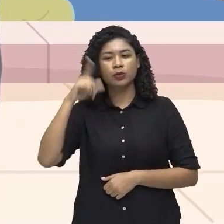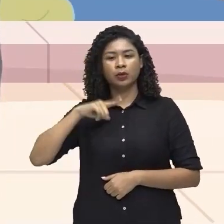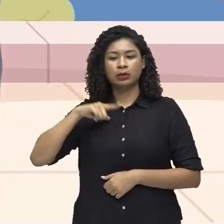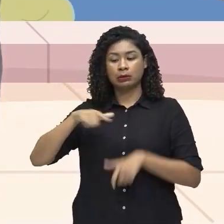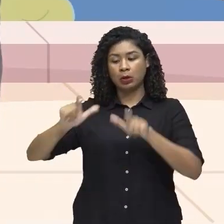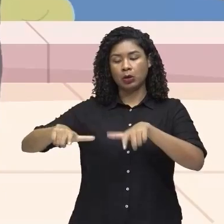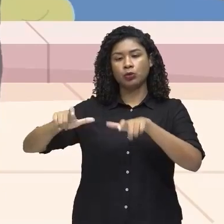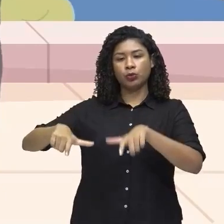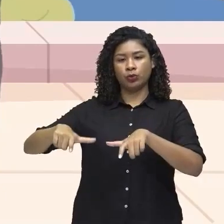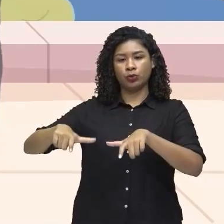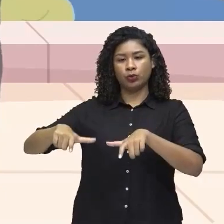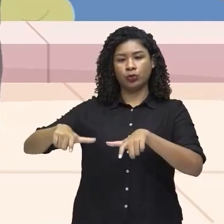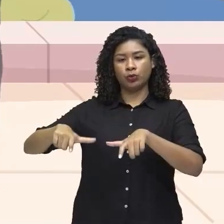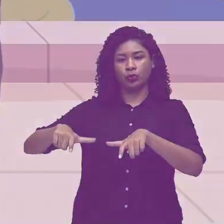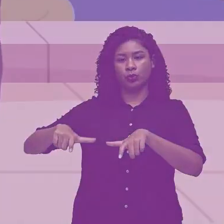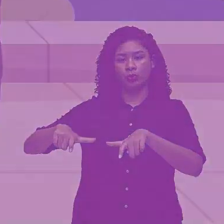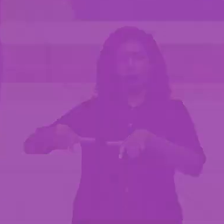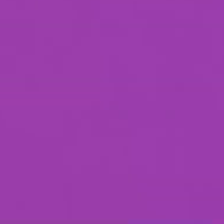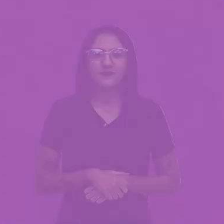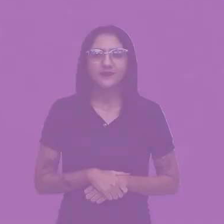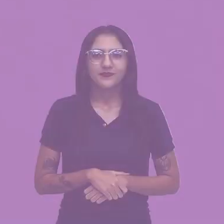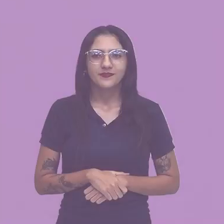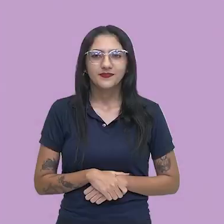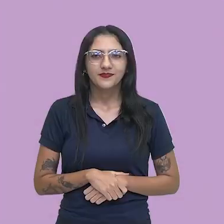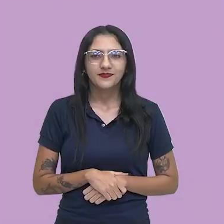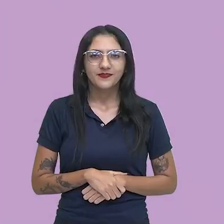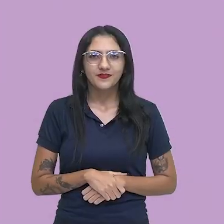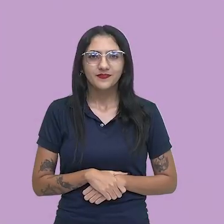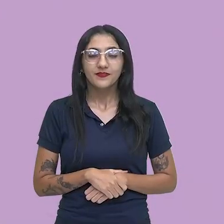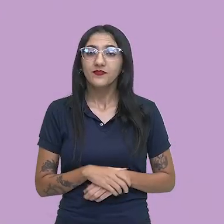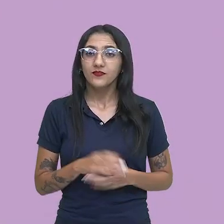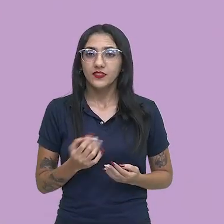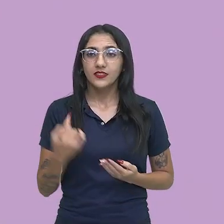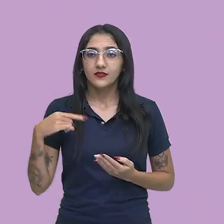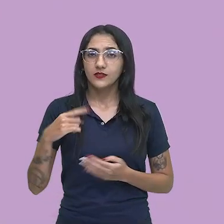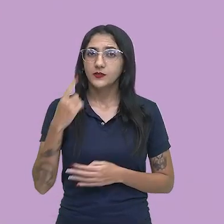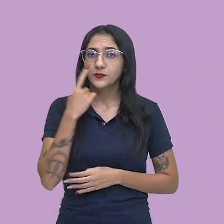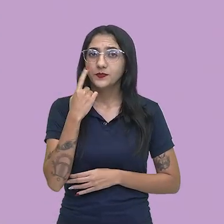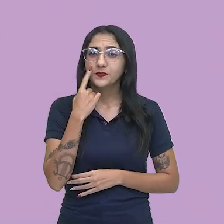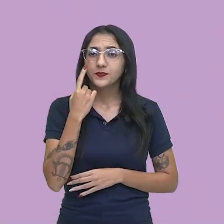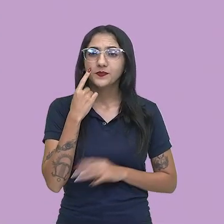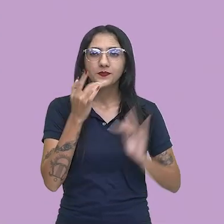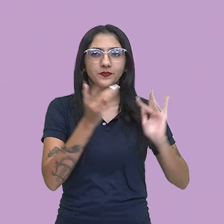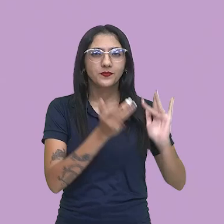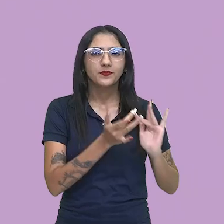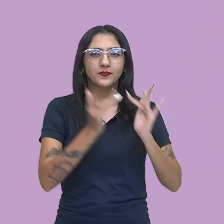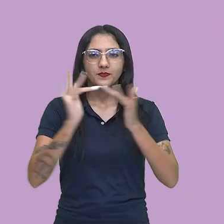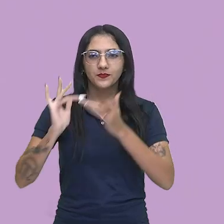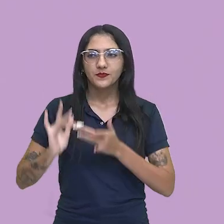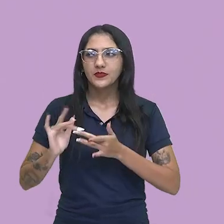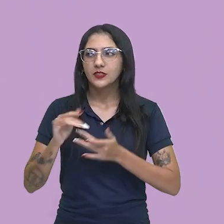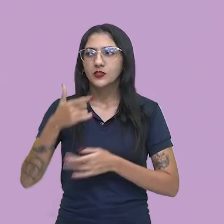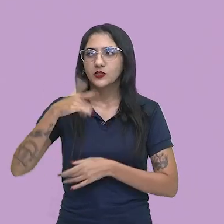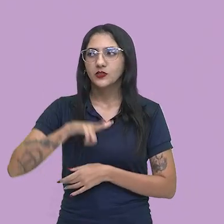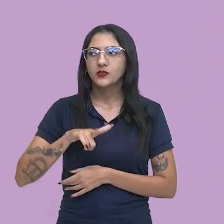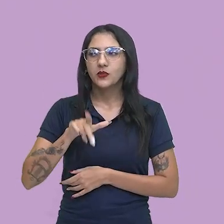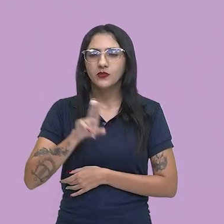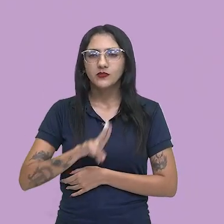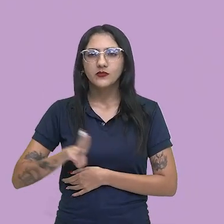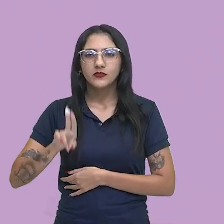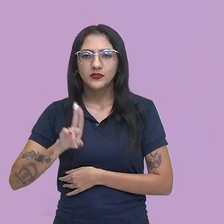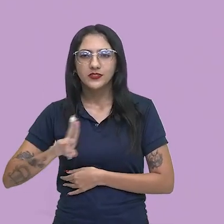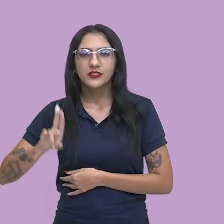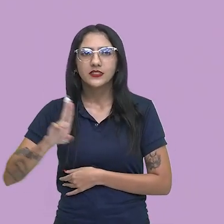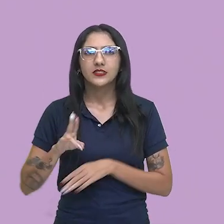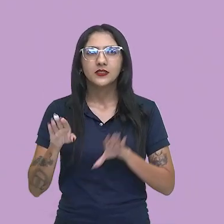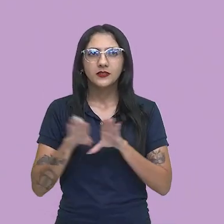um valor mais preciso. Muito bem, então você viu aí mais um contexto, né, da utilização desse